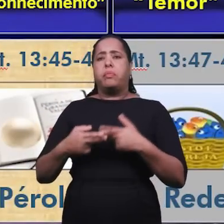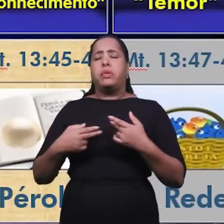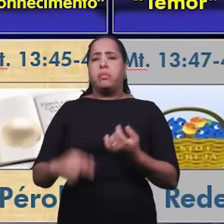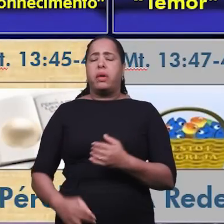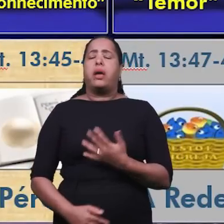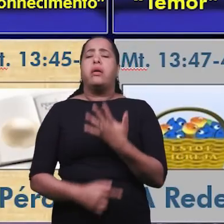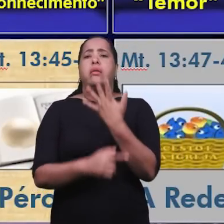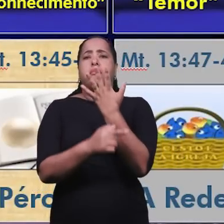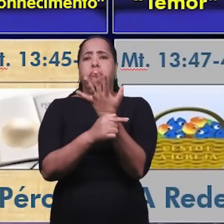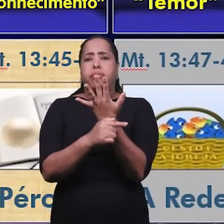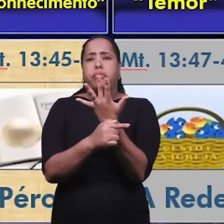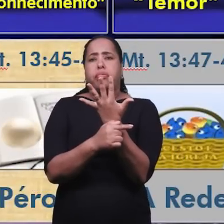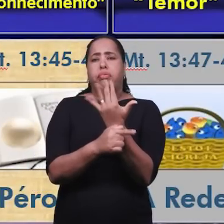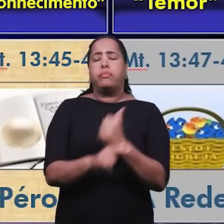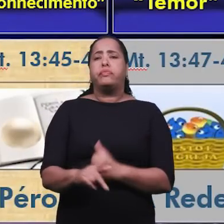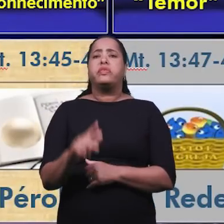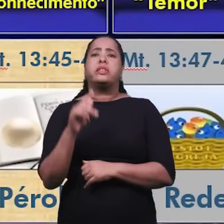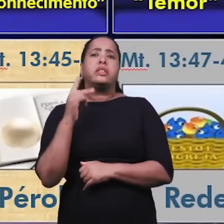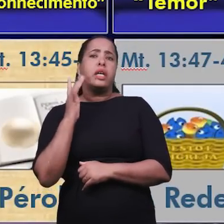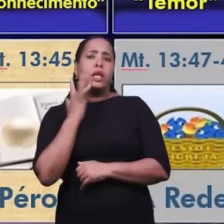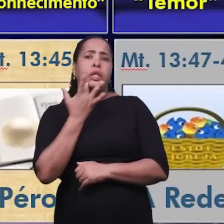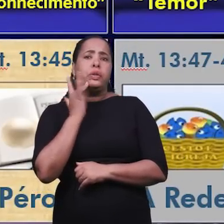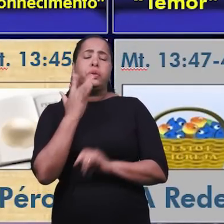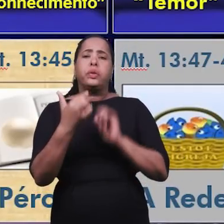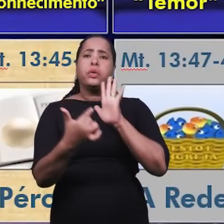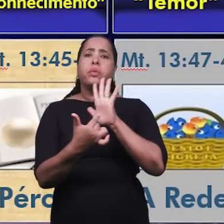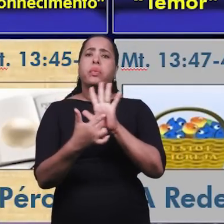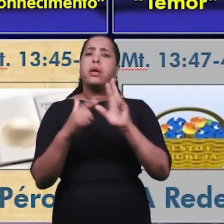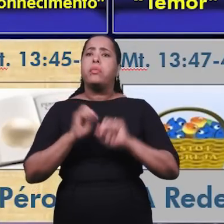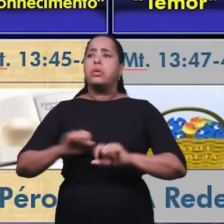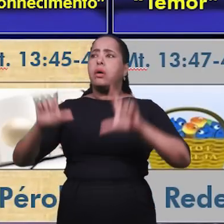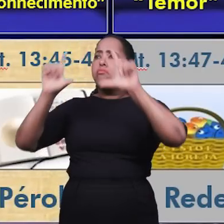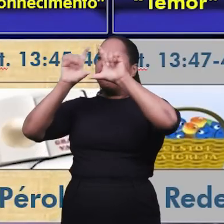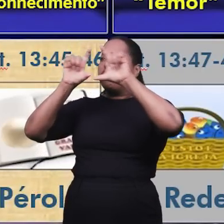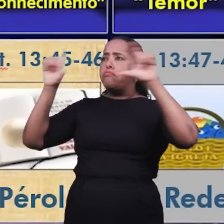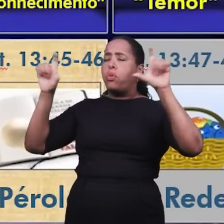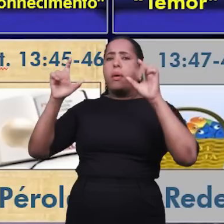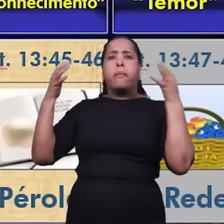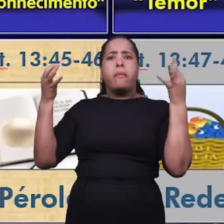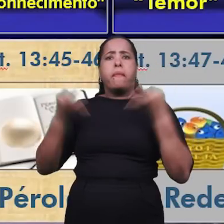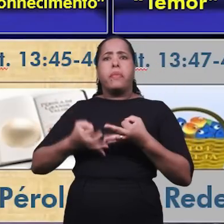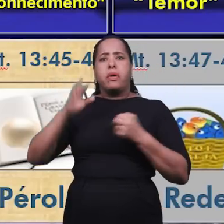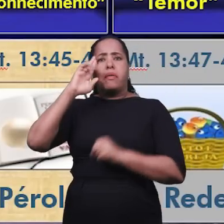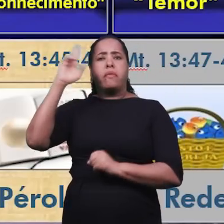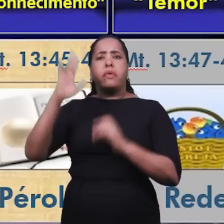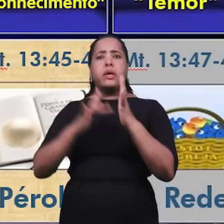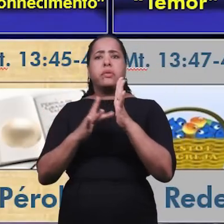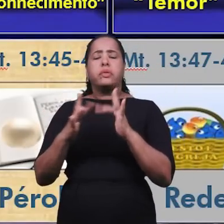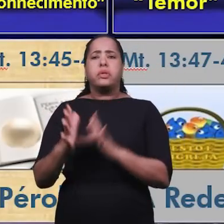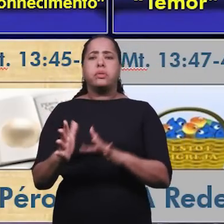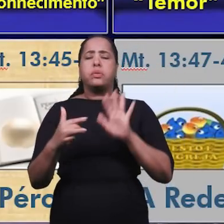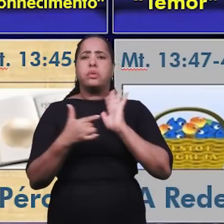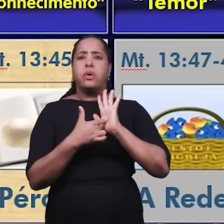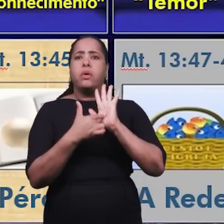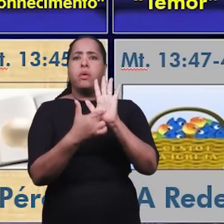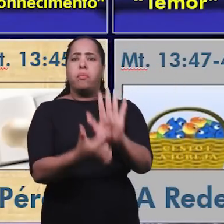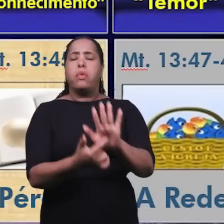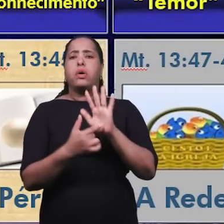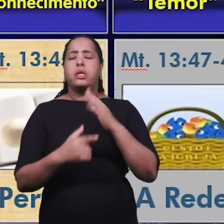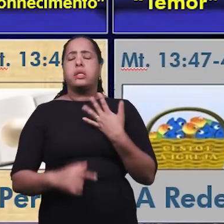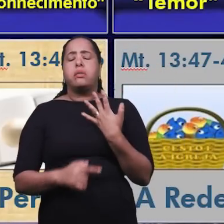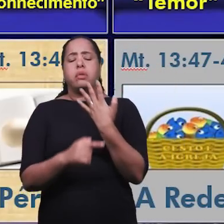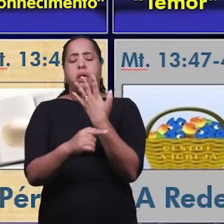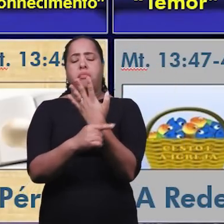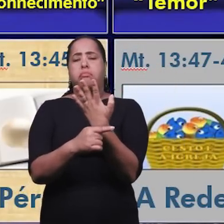aqueles 7 castiçais de ouro, para dizer o seguinte: é o título glorioso do Senhor Jesus. Então, ele